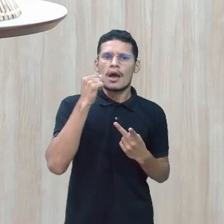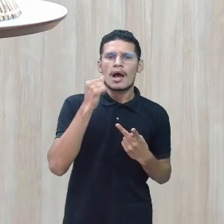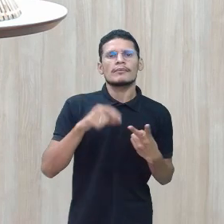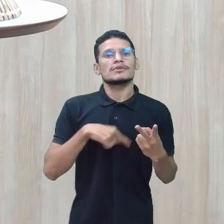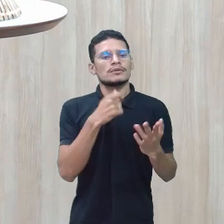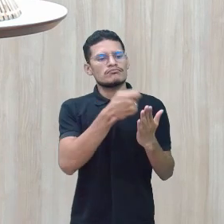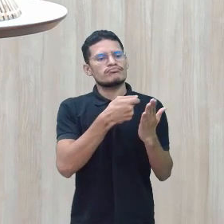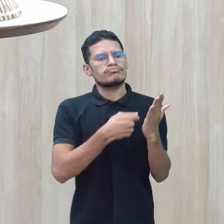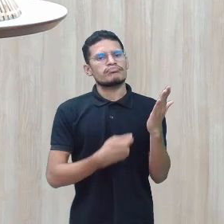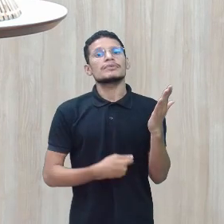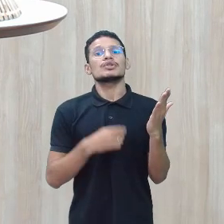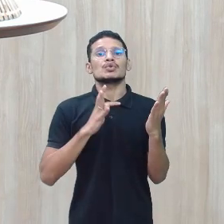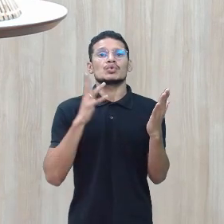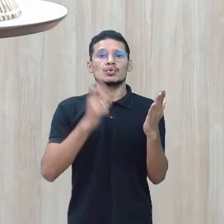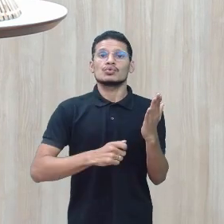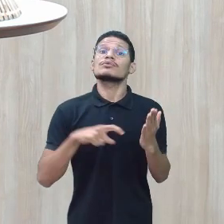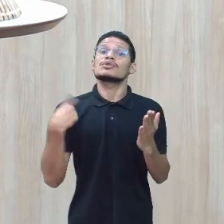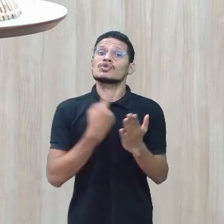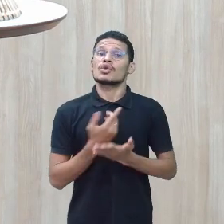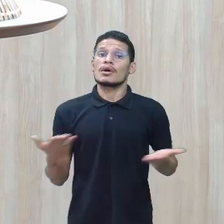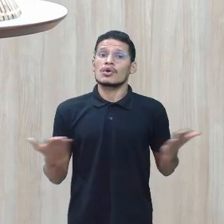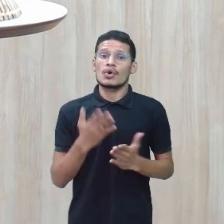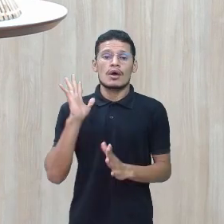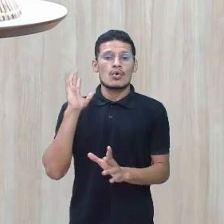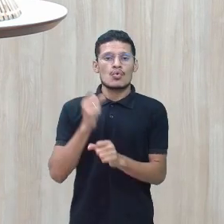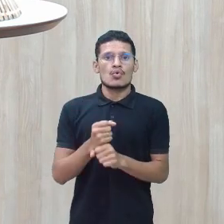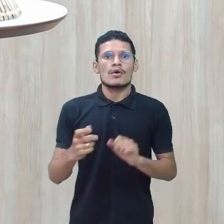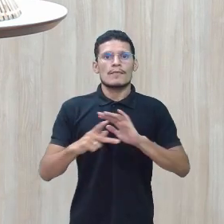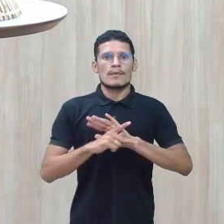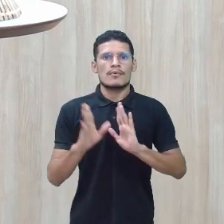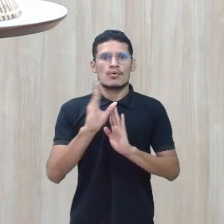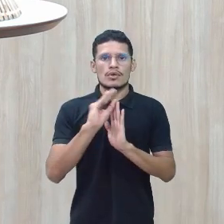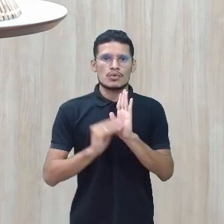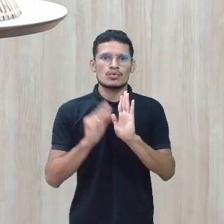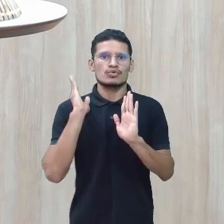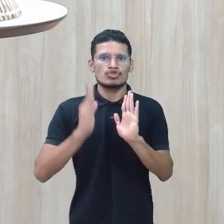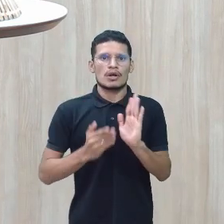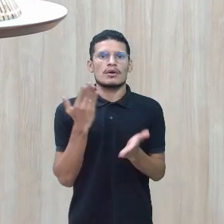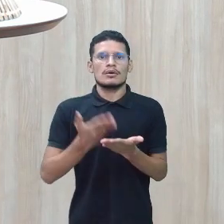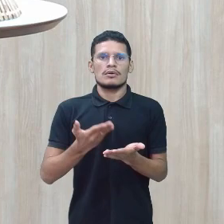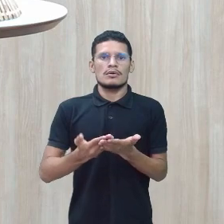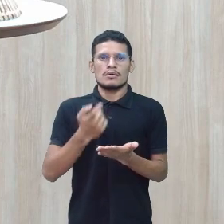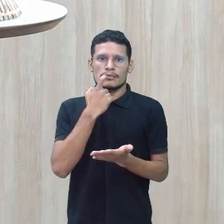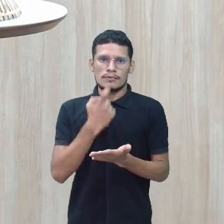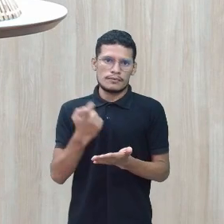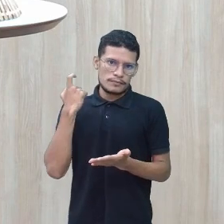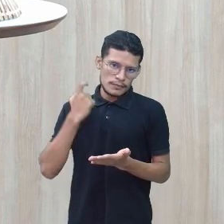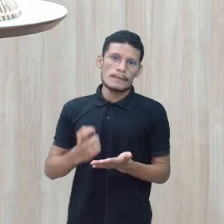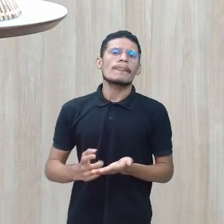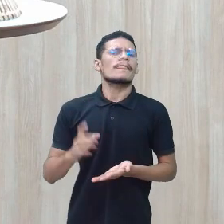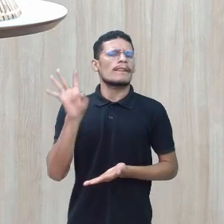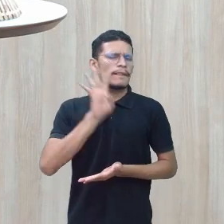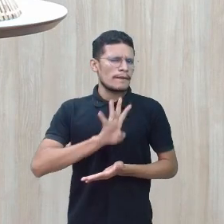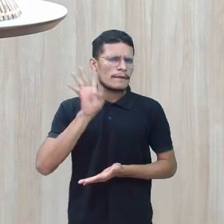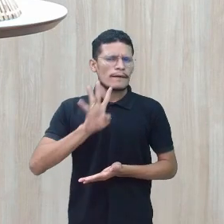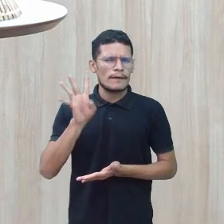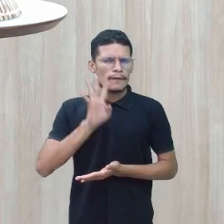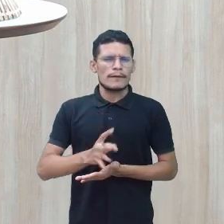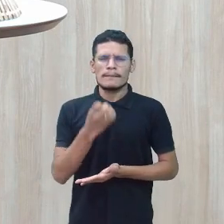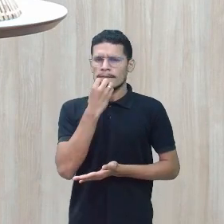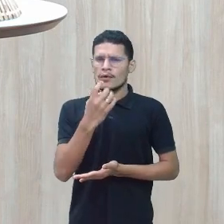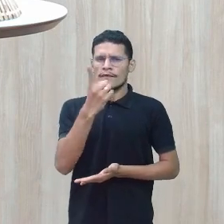suas anotações e vamos estar revisitando esses conteúdos que nós trabalhamos. Vai ser bem legal. Isso vai